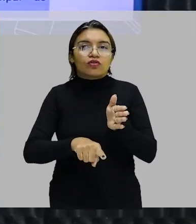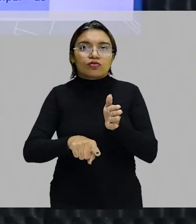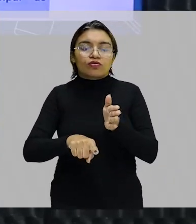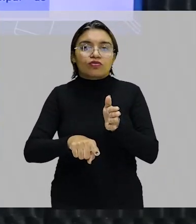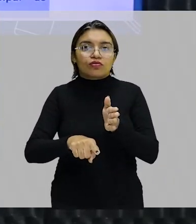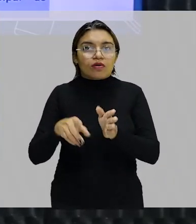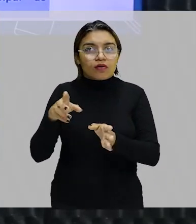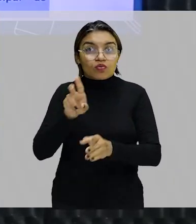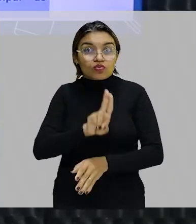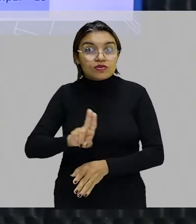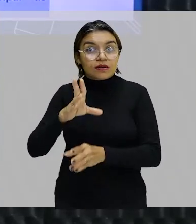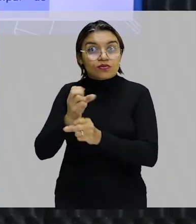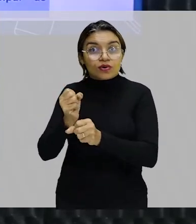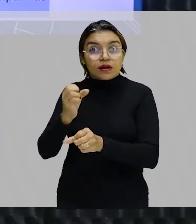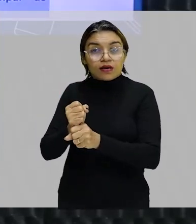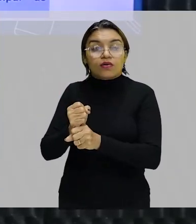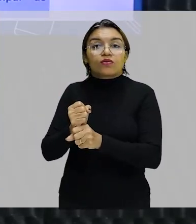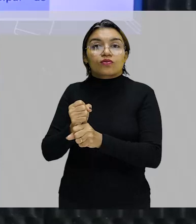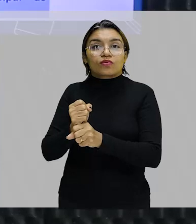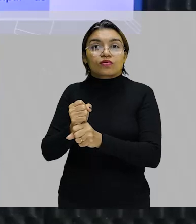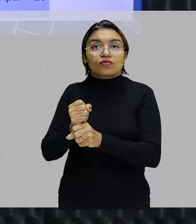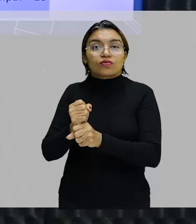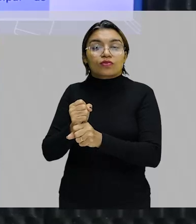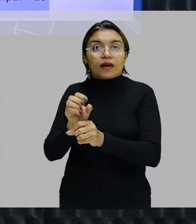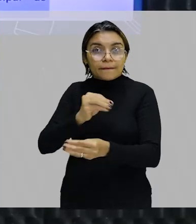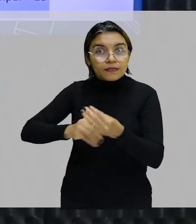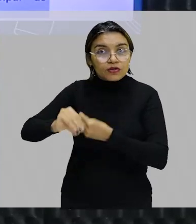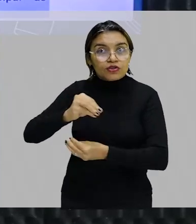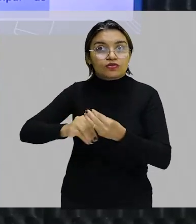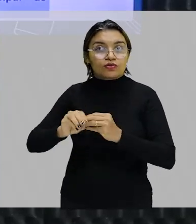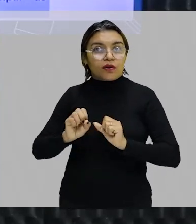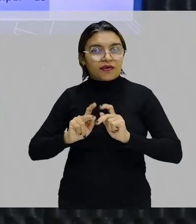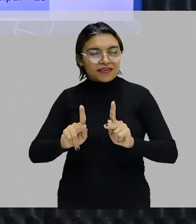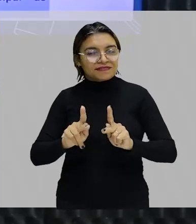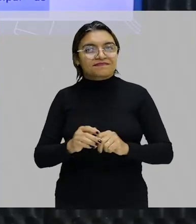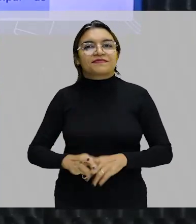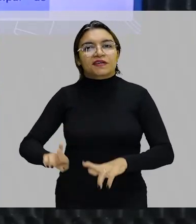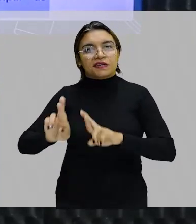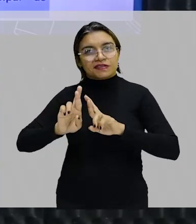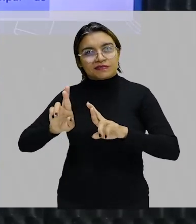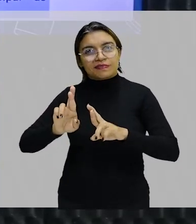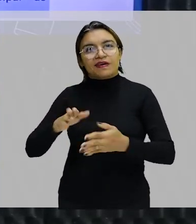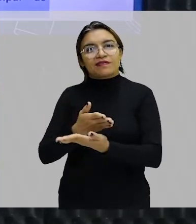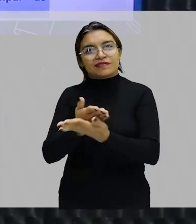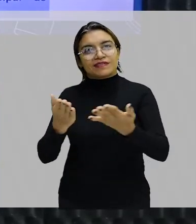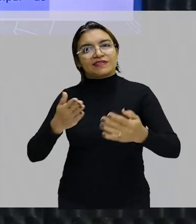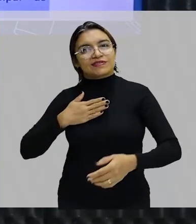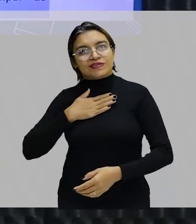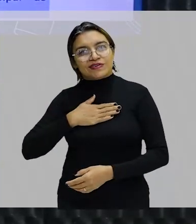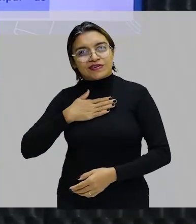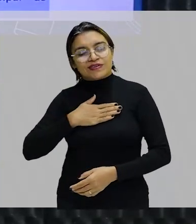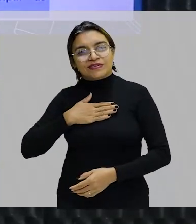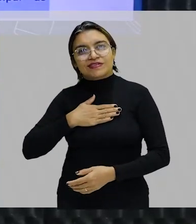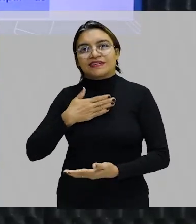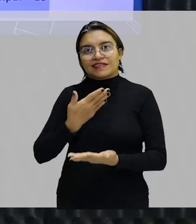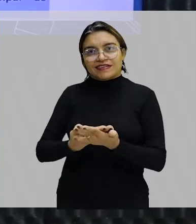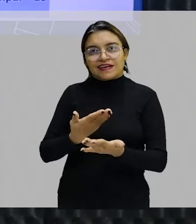através de um cálculo anterior, aquelas impurezas. Tudo bem, turminha? Espero que vocês tenham gostado da nossa aula, certo? Cálculo